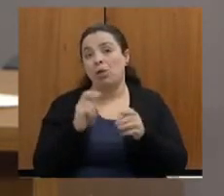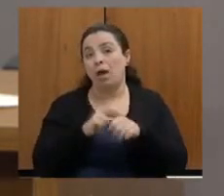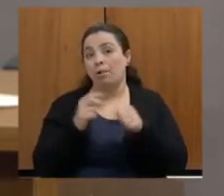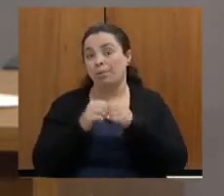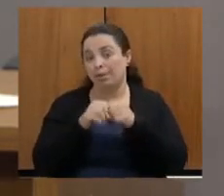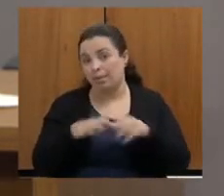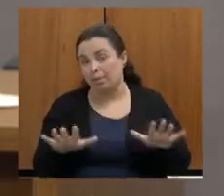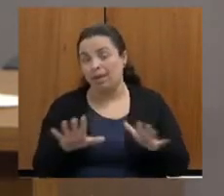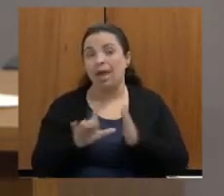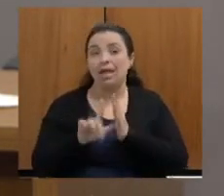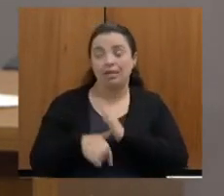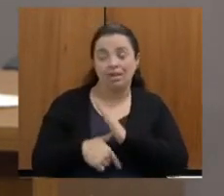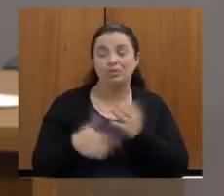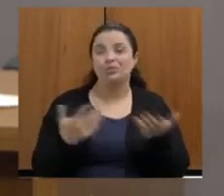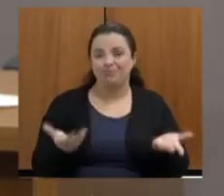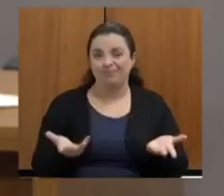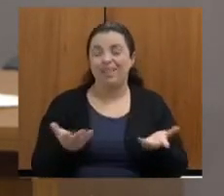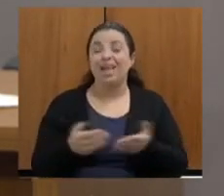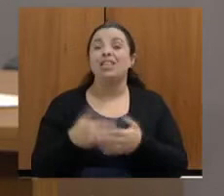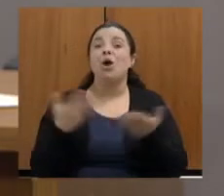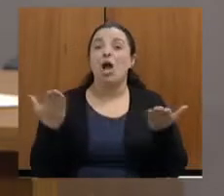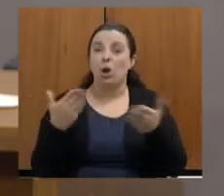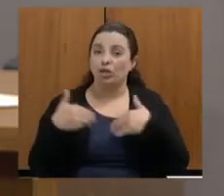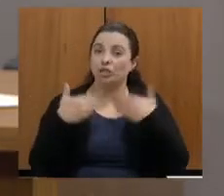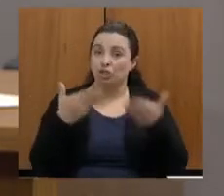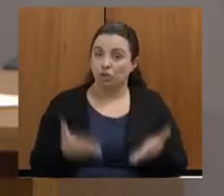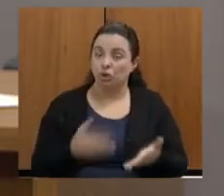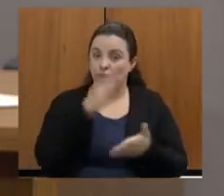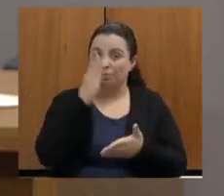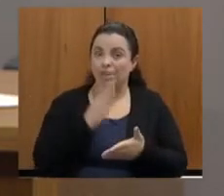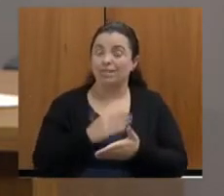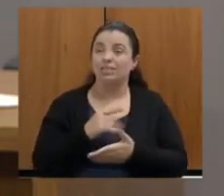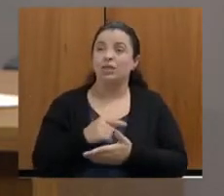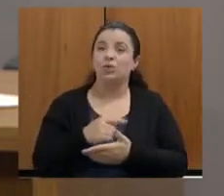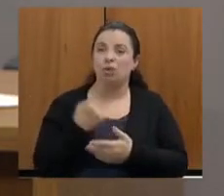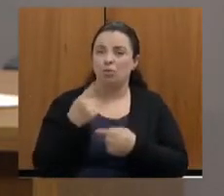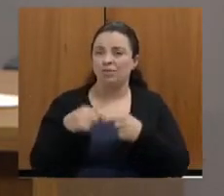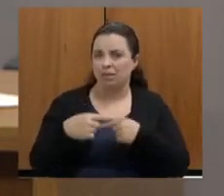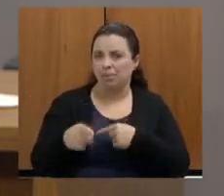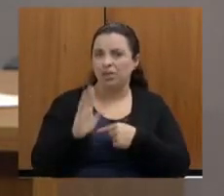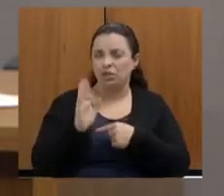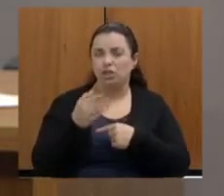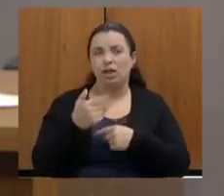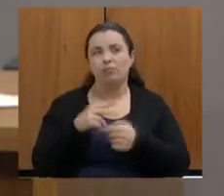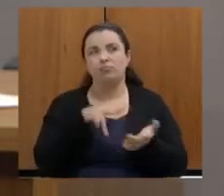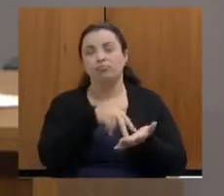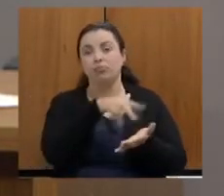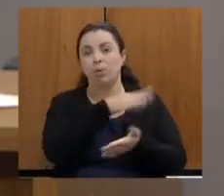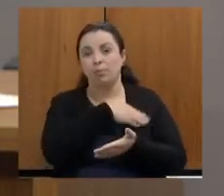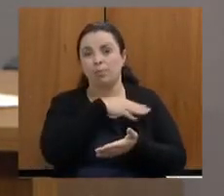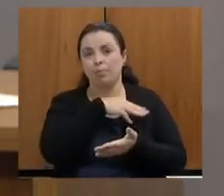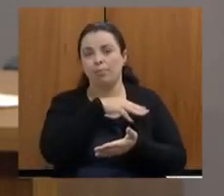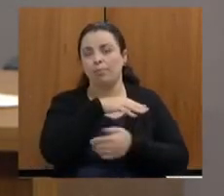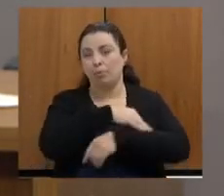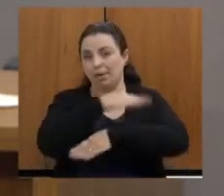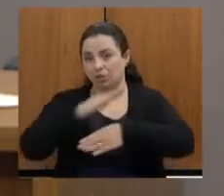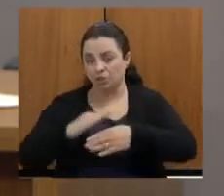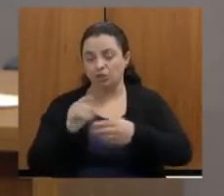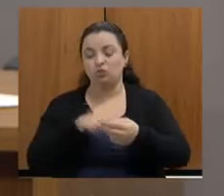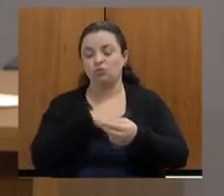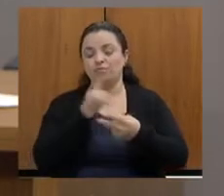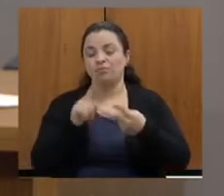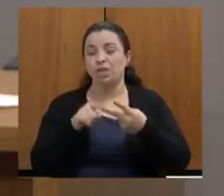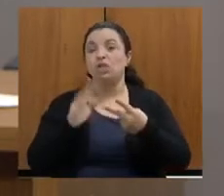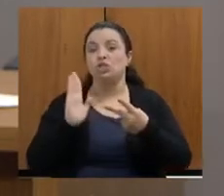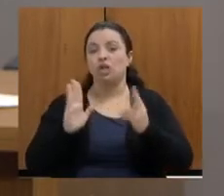uma semana que eles estão no Brasil eles tiveram em Brumadinho ele tiver em Conceição do Mato Dentro essa semana agora eles vão